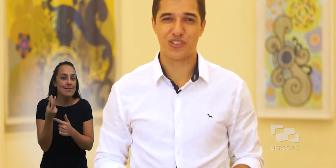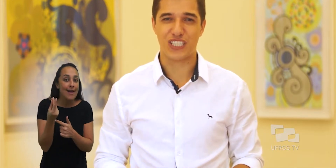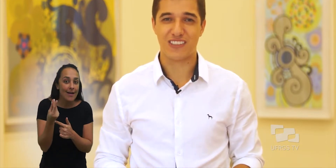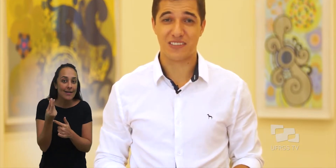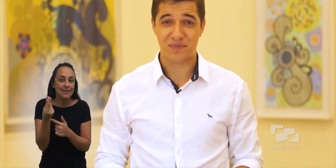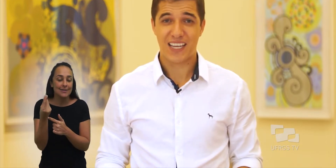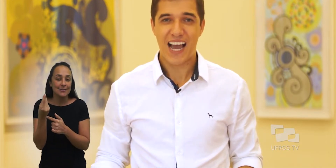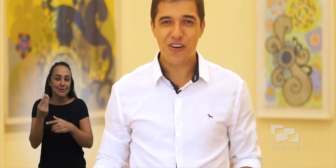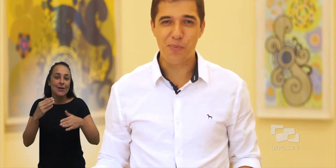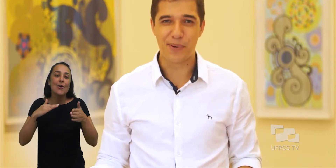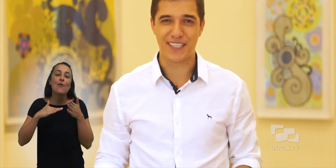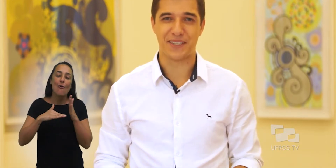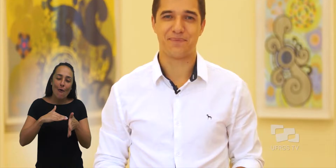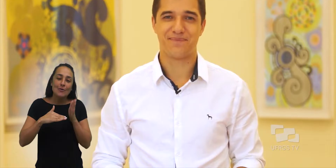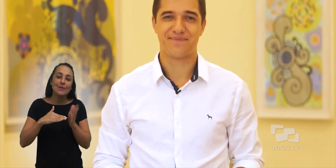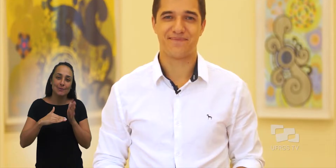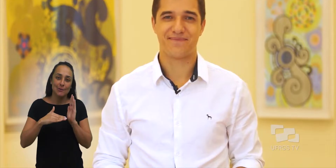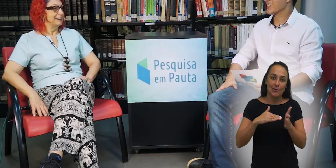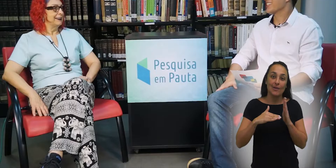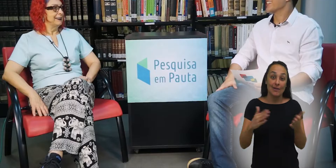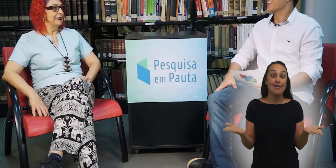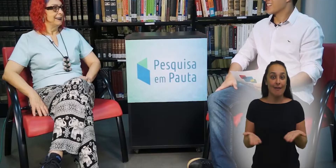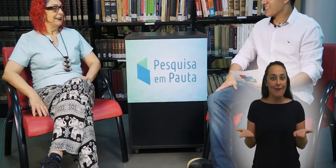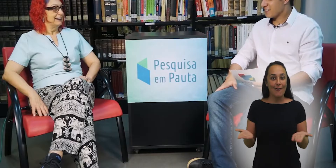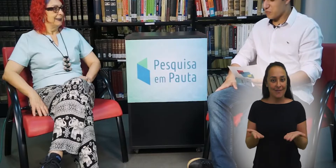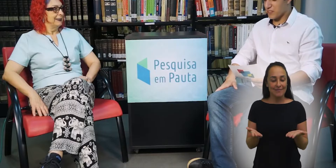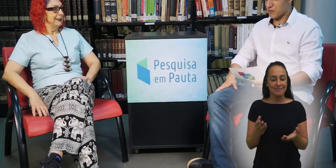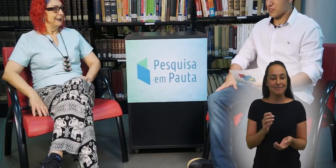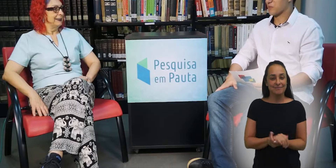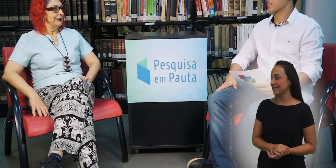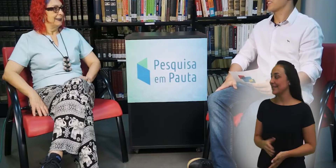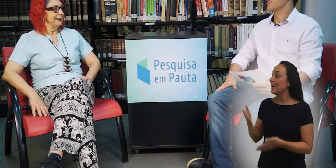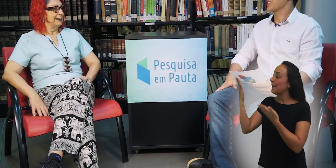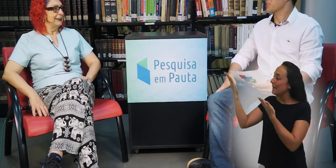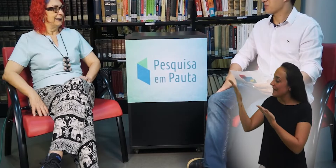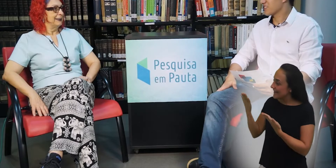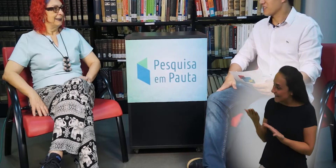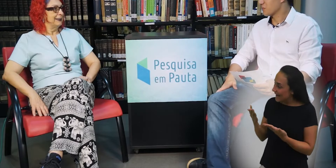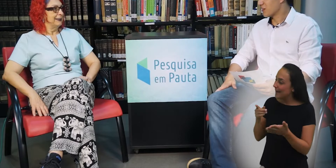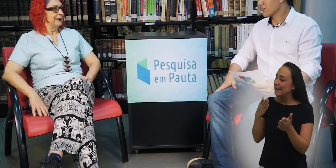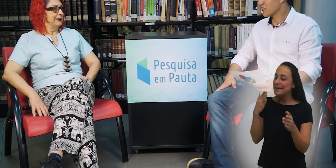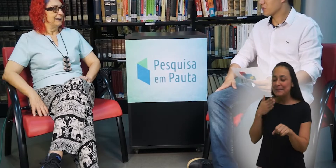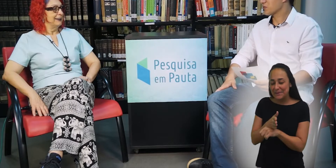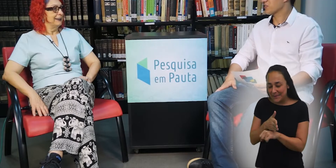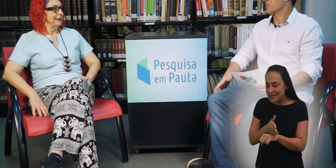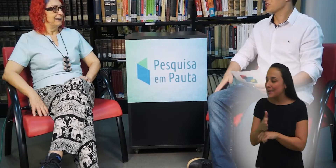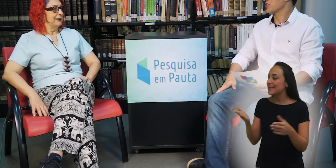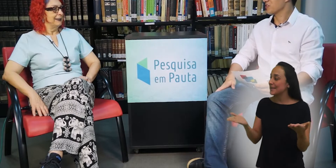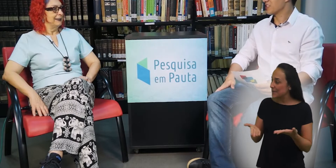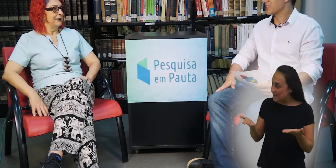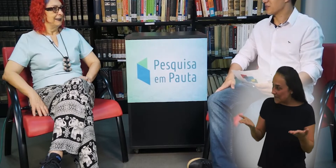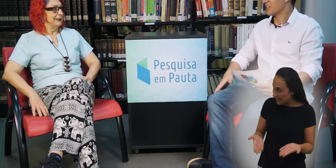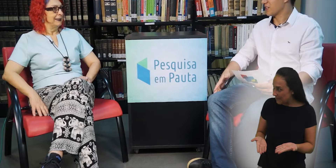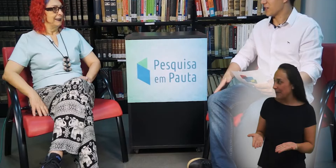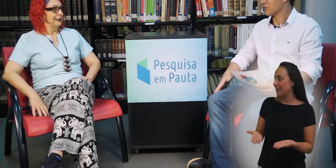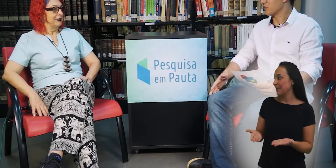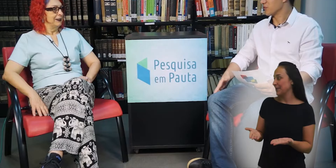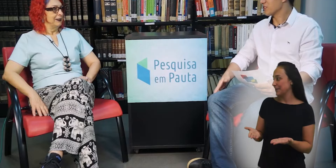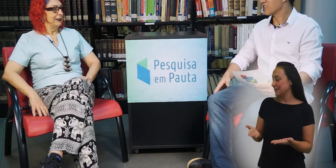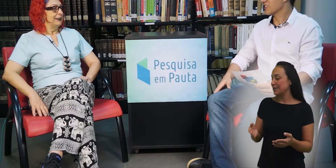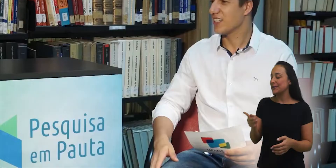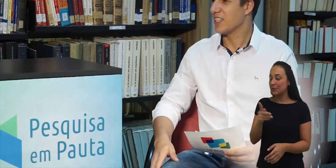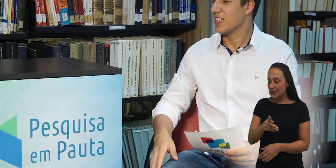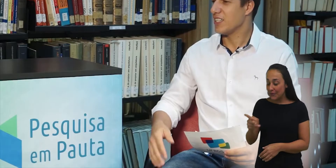novas tecnologias. Acompanhem! Agradecer pela sua participação aqui no Pesquisa em Pauta, a professora doutora Maria